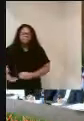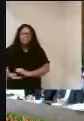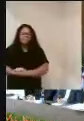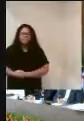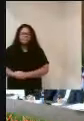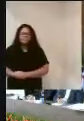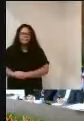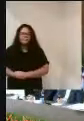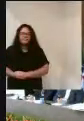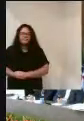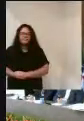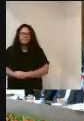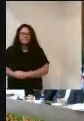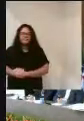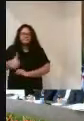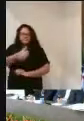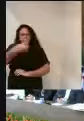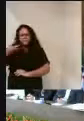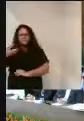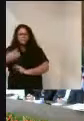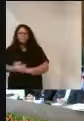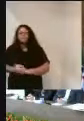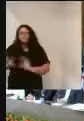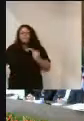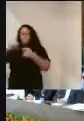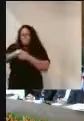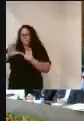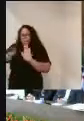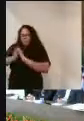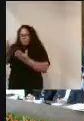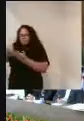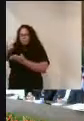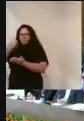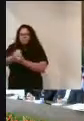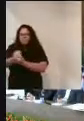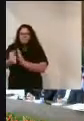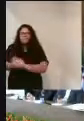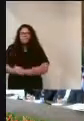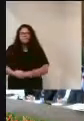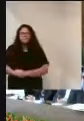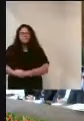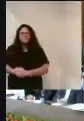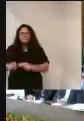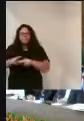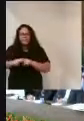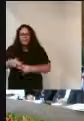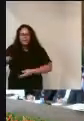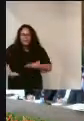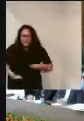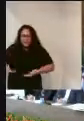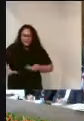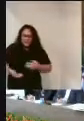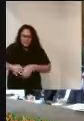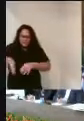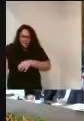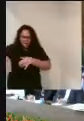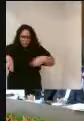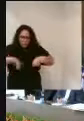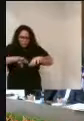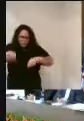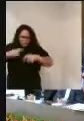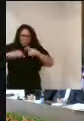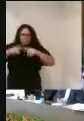somados, 13 cooperativas contratadas pelo contrato de triagem, que é o serviço de separação, classificação, separação e venda,